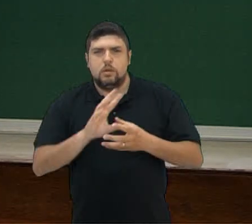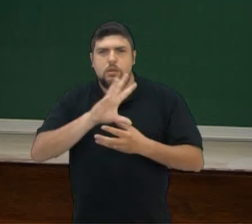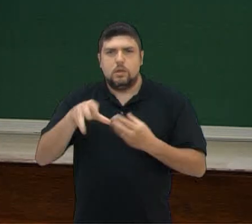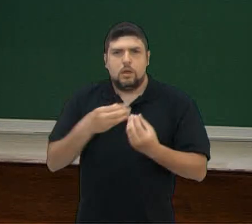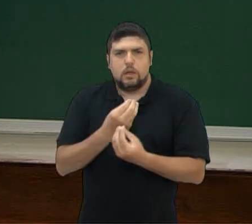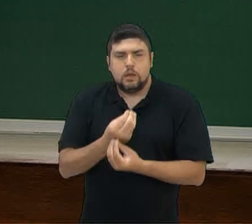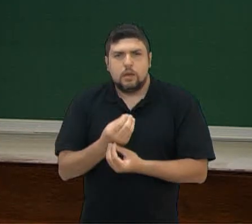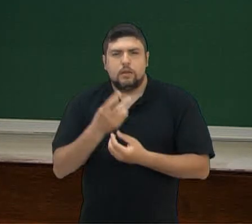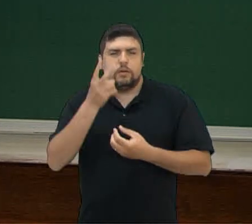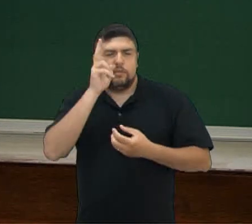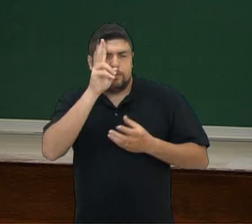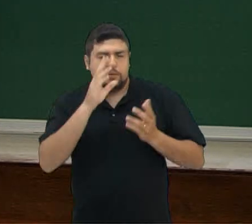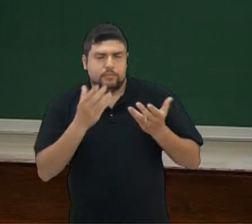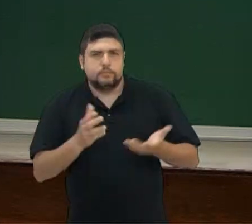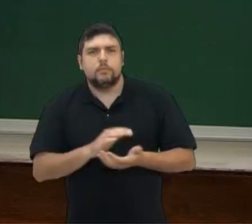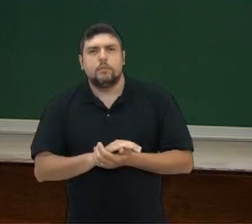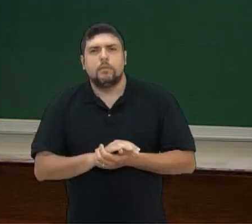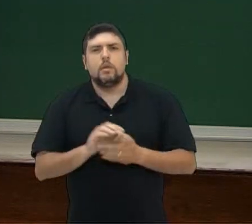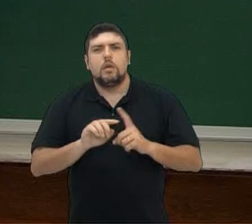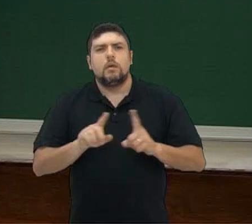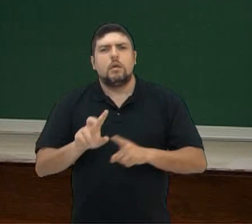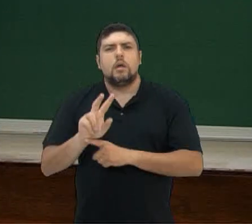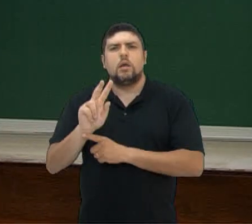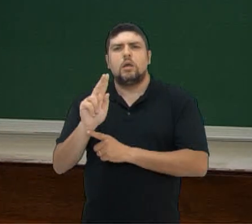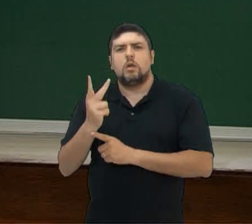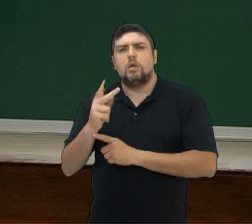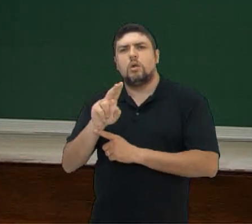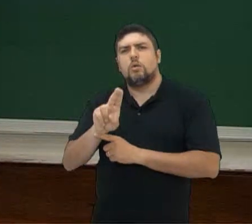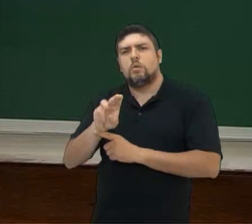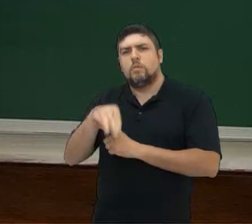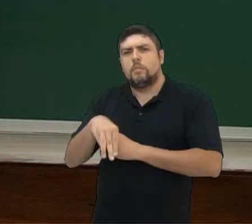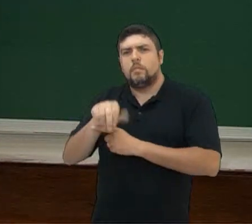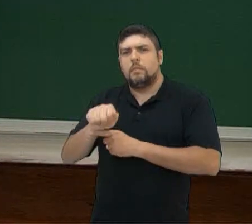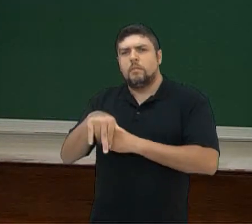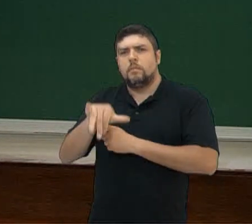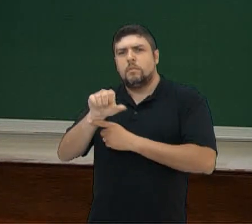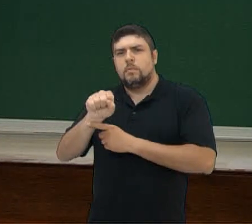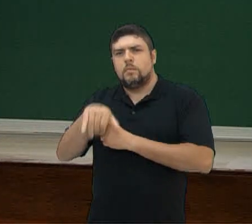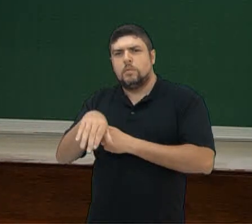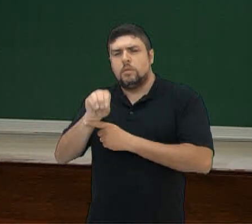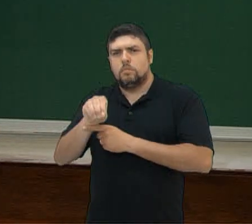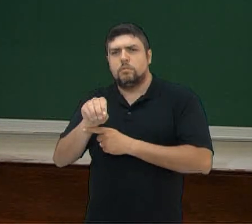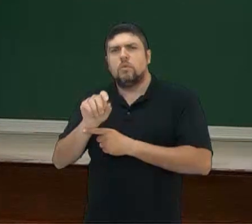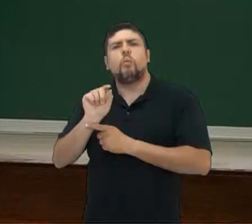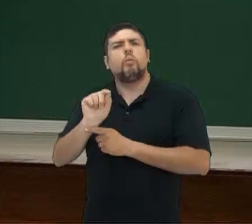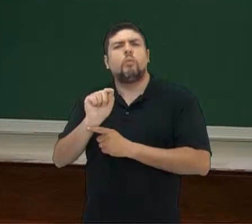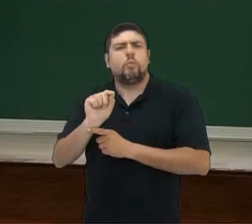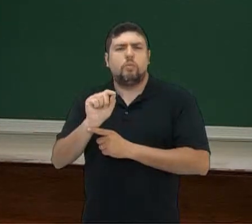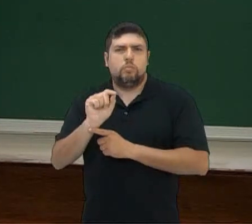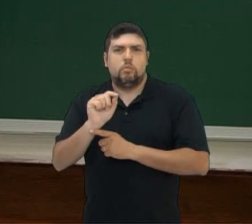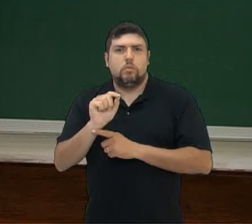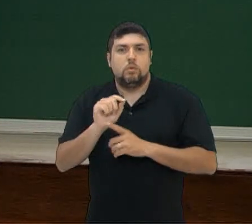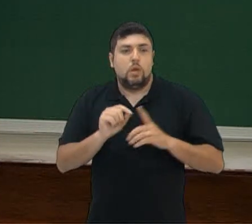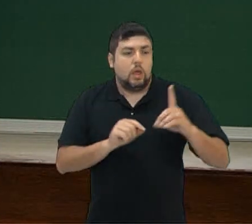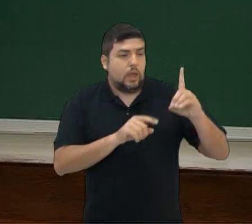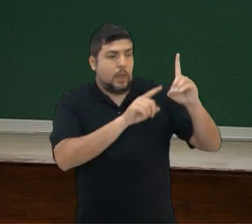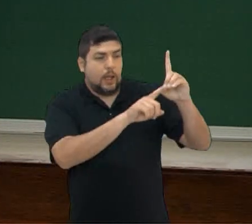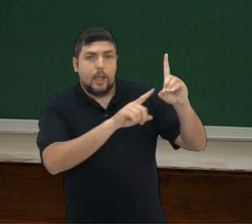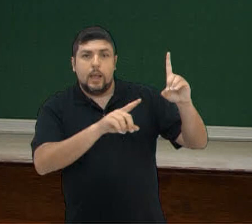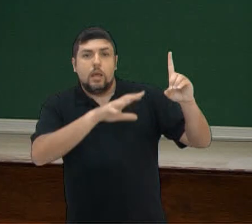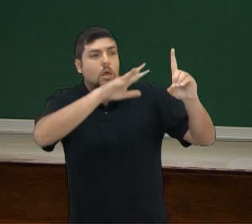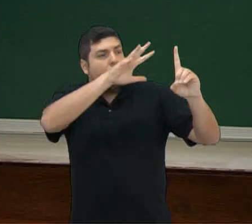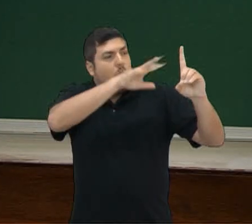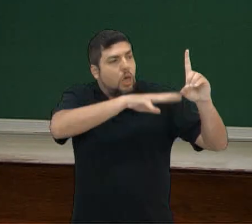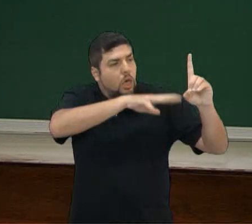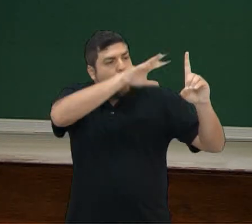agora do humanismo, que é essa teoria que abre mão do teocentrismo. Lembram o que é isso? Que é o Deus como centro de tudo.